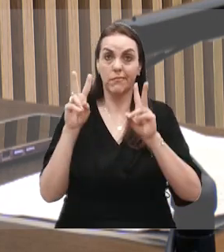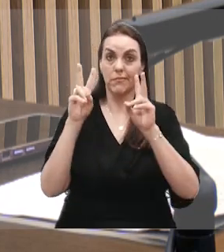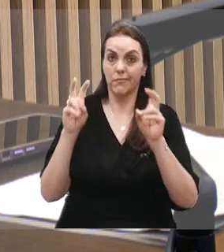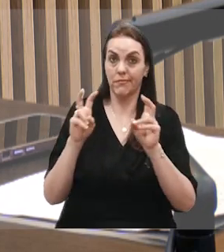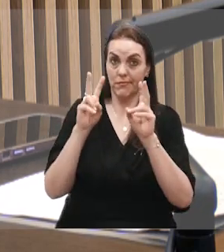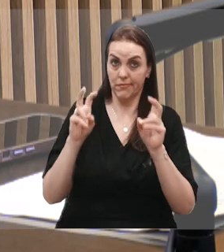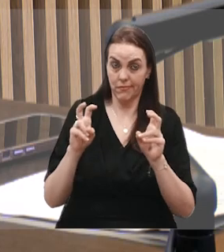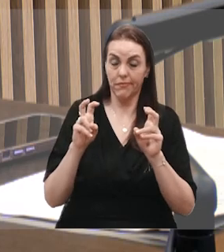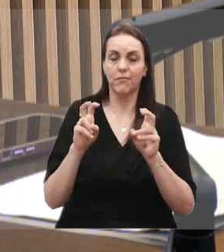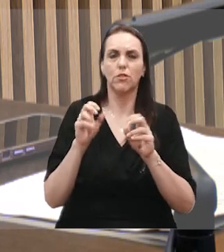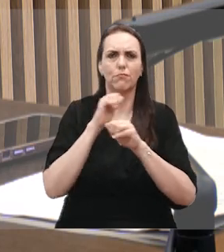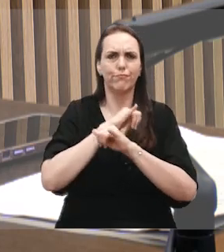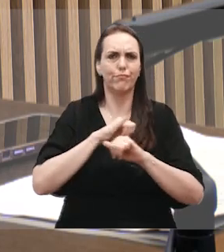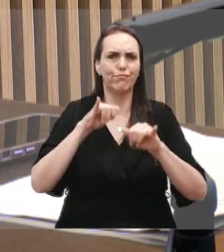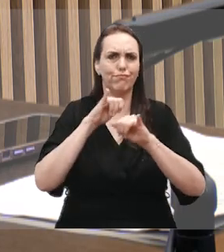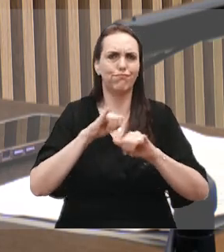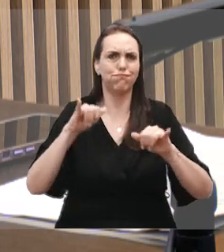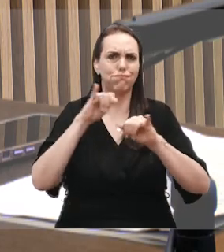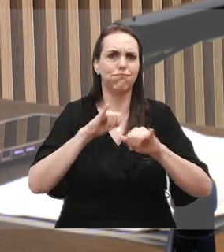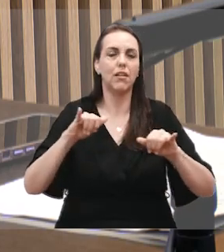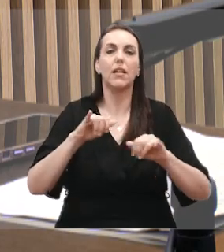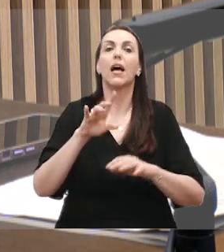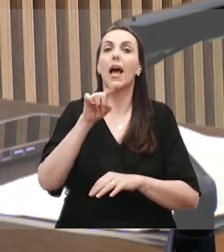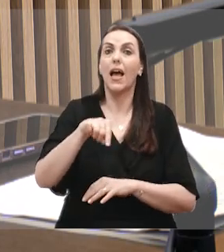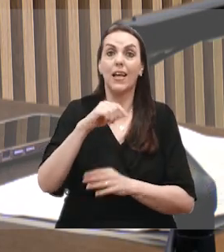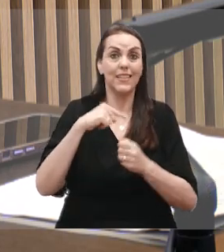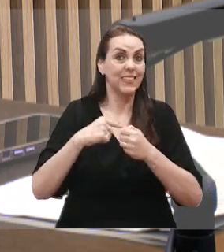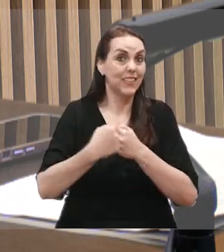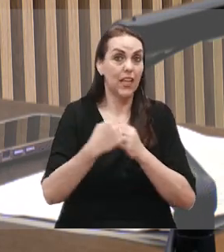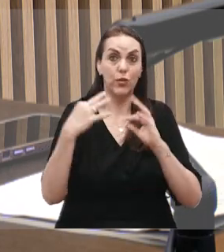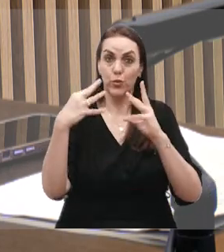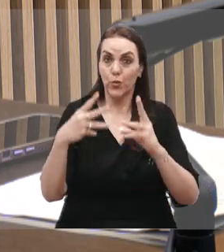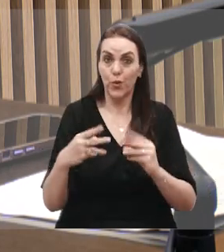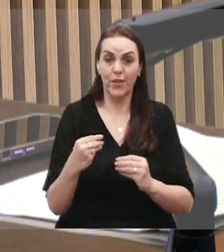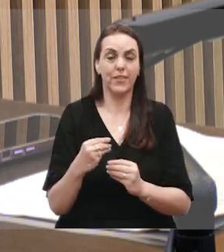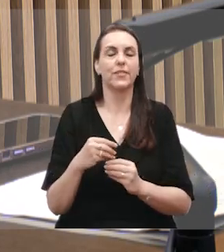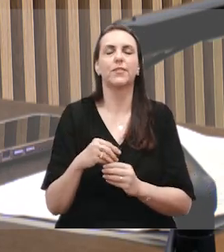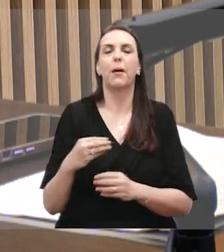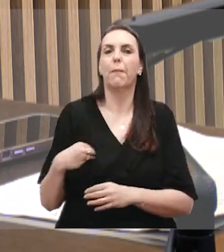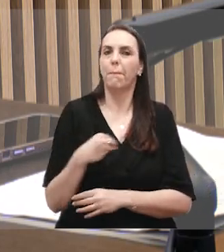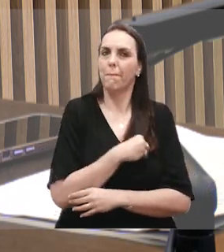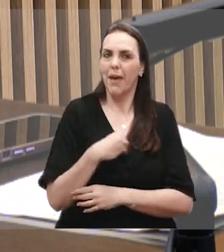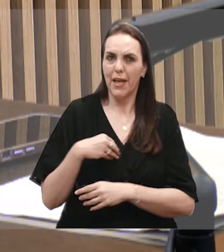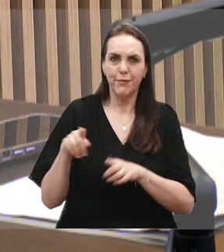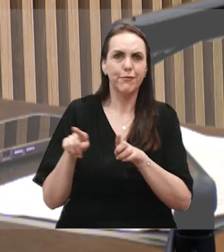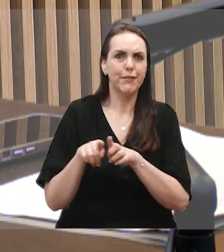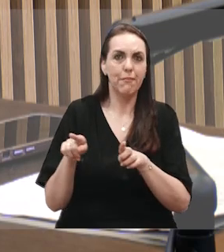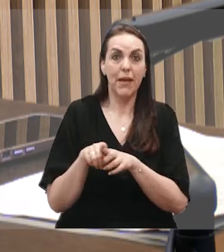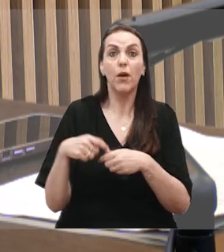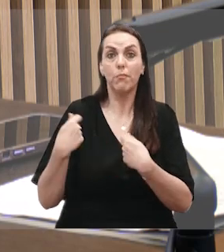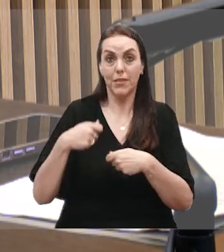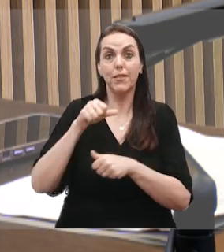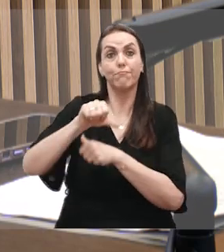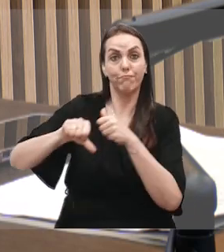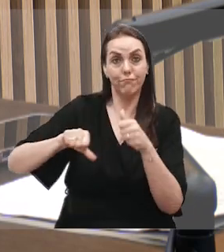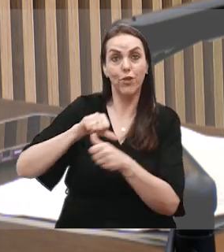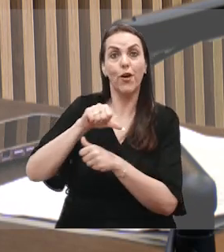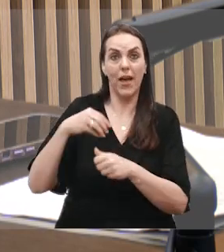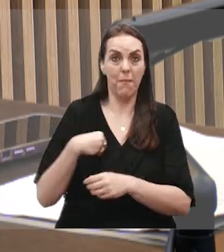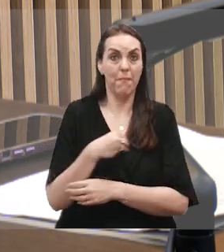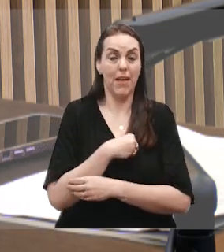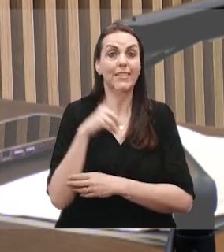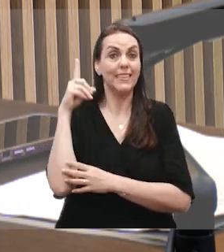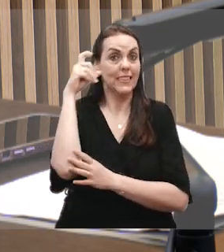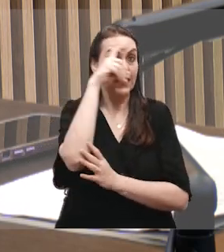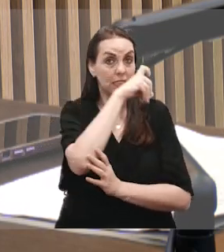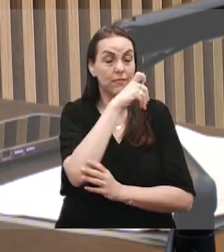que reverberou na cidade toda, né? Então, e todos os médicos, né? Tanto é que eu tive que trocar de médico e foi difícil eu conseguir um